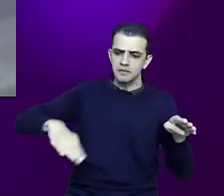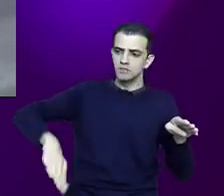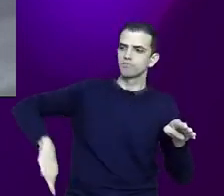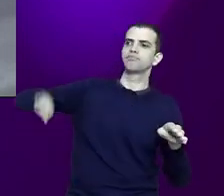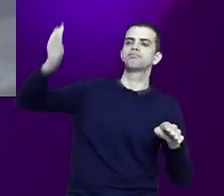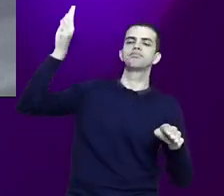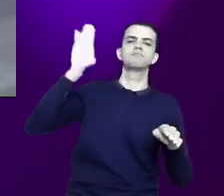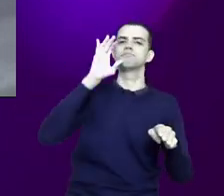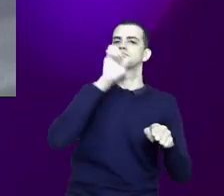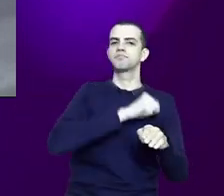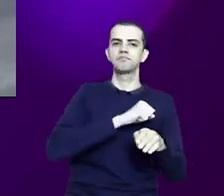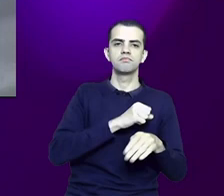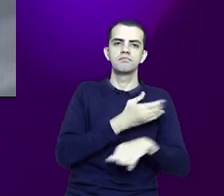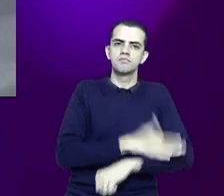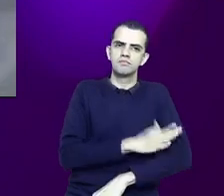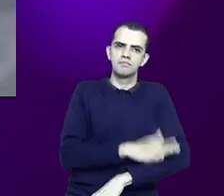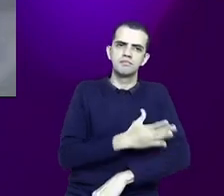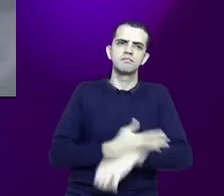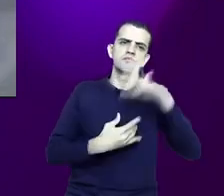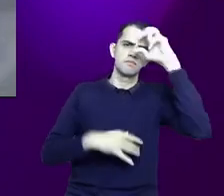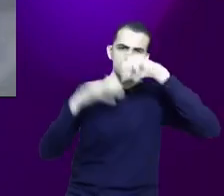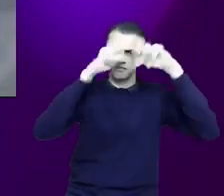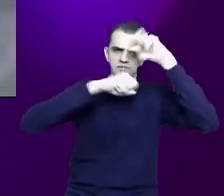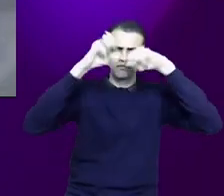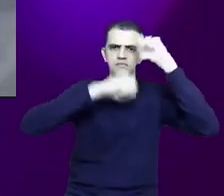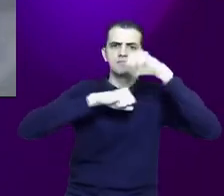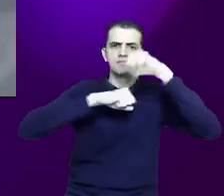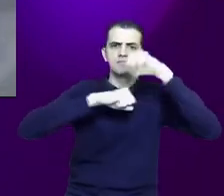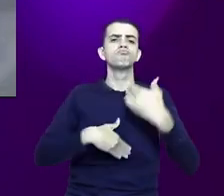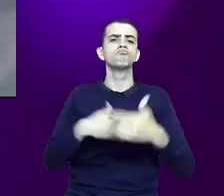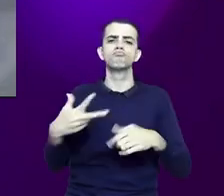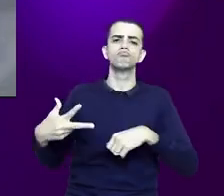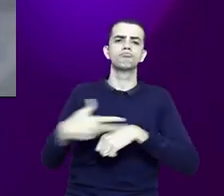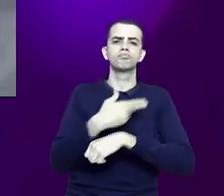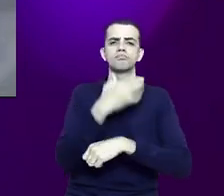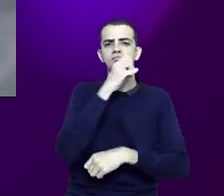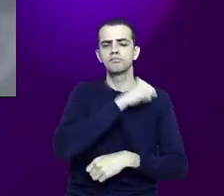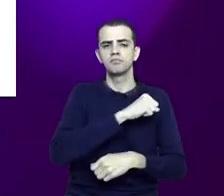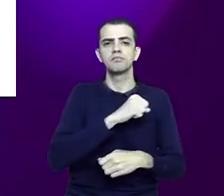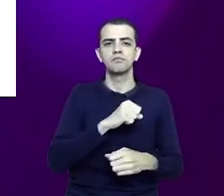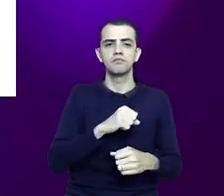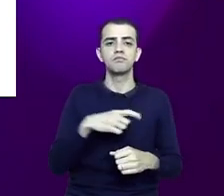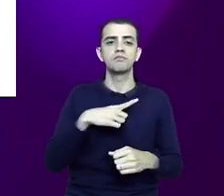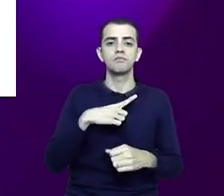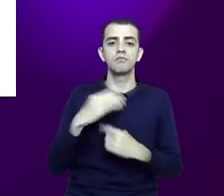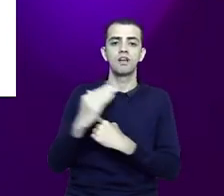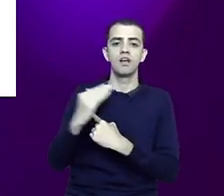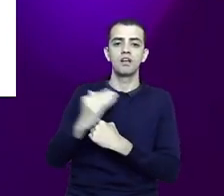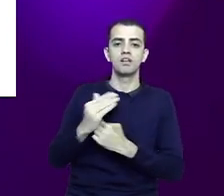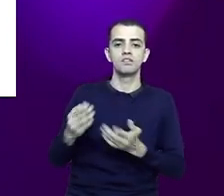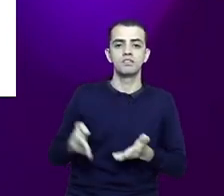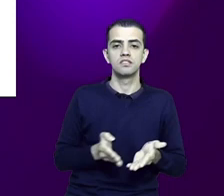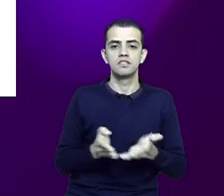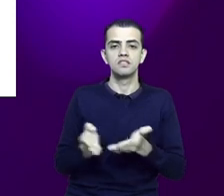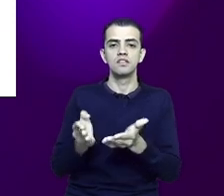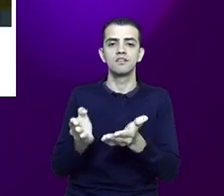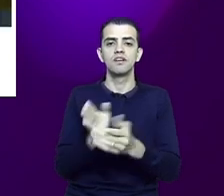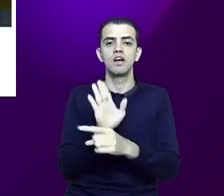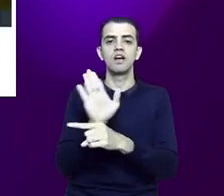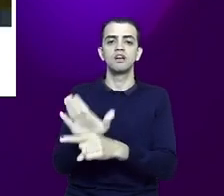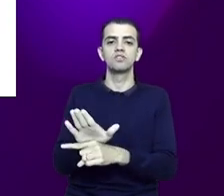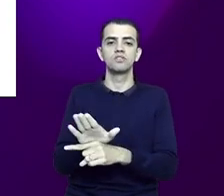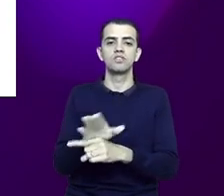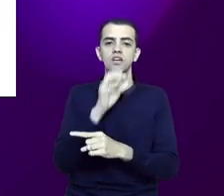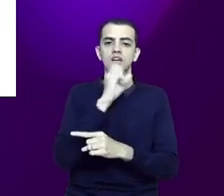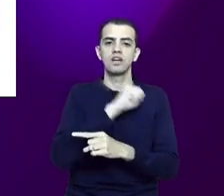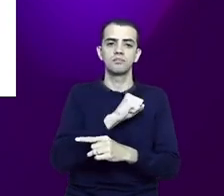aprendizado, nenhuma, ela ganha muito tempo. Tá? A gente tem, sim, que o uso da navegação, ele aumenta a acurácia da fixação